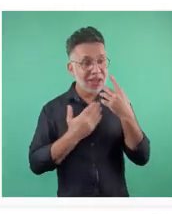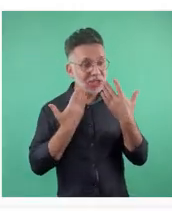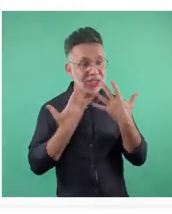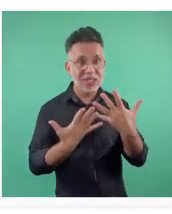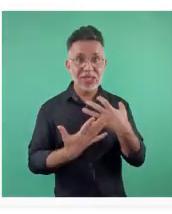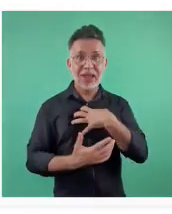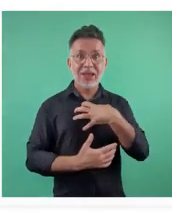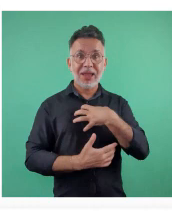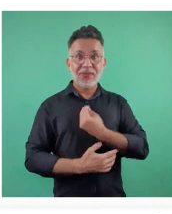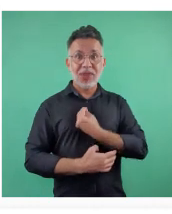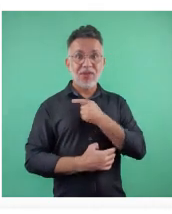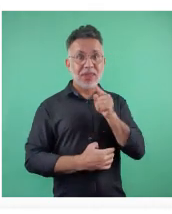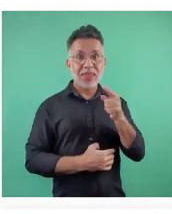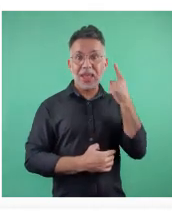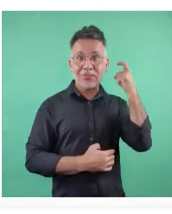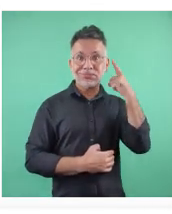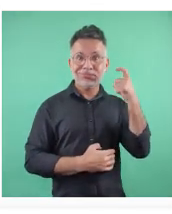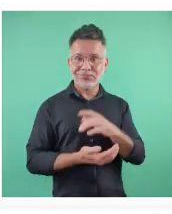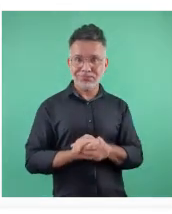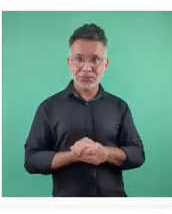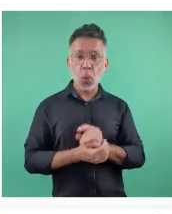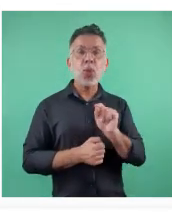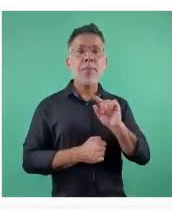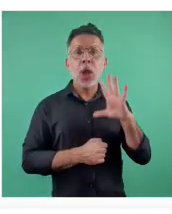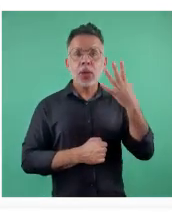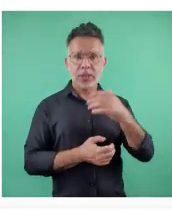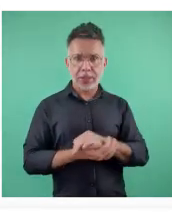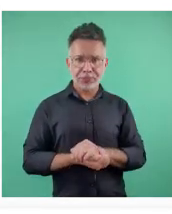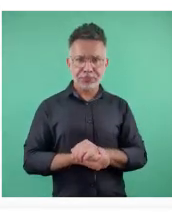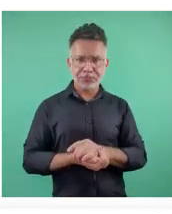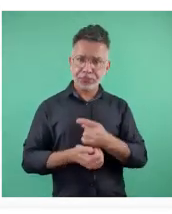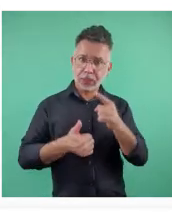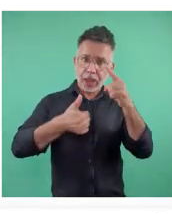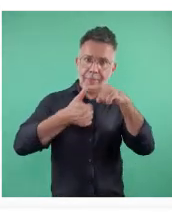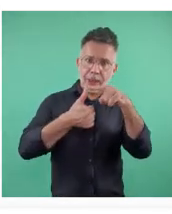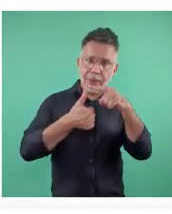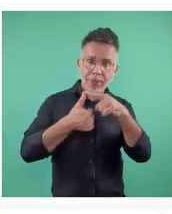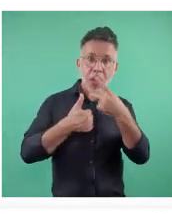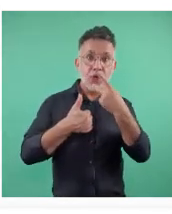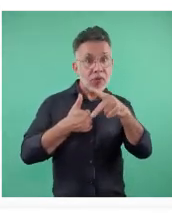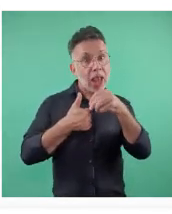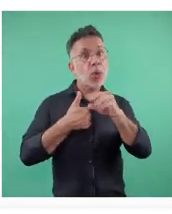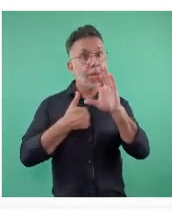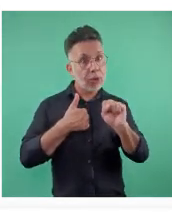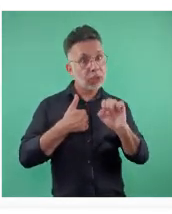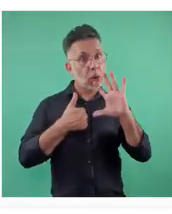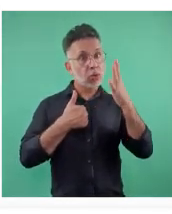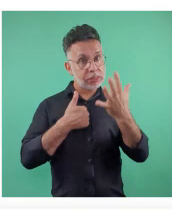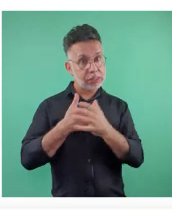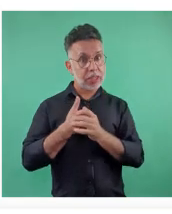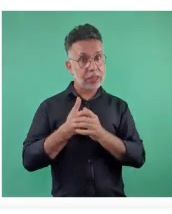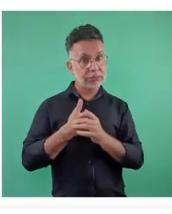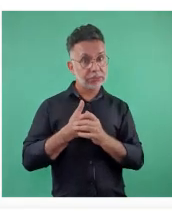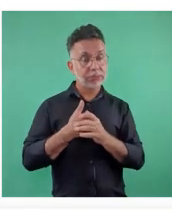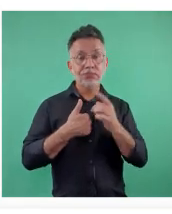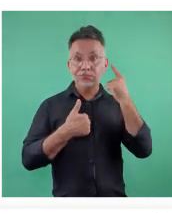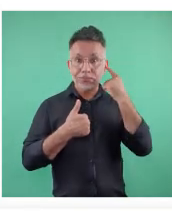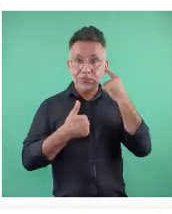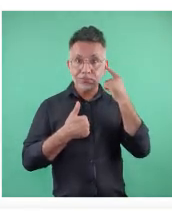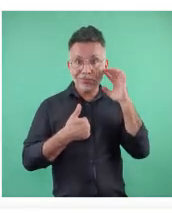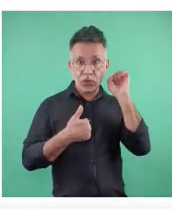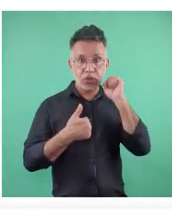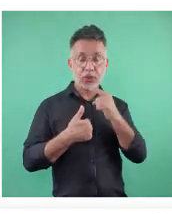acontecer? Primeiramente, vamos falar das consequências que são os efeitos auditivos. O primeiro